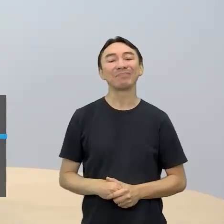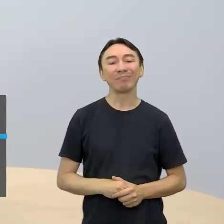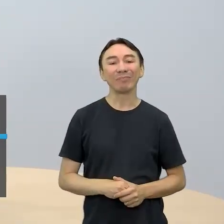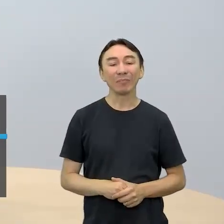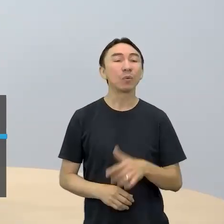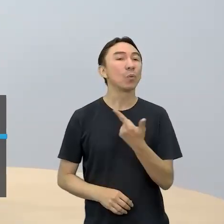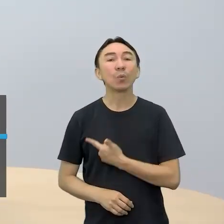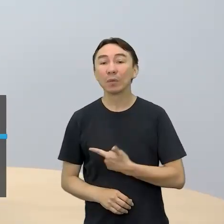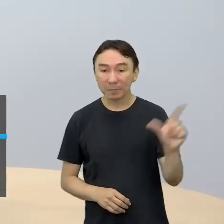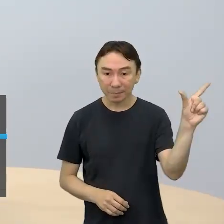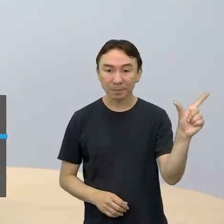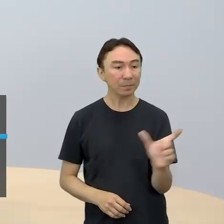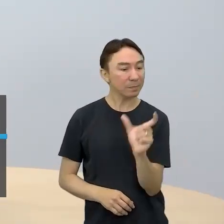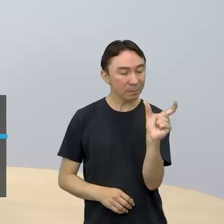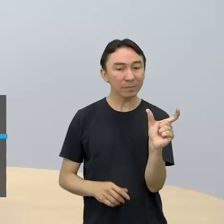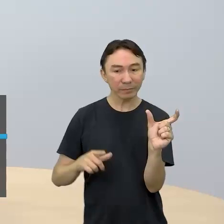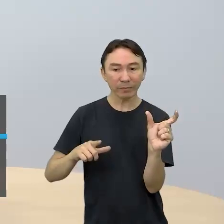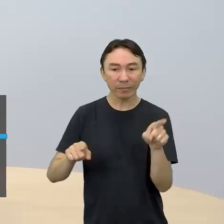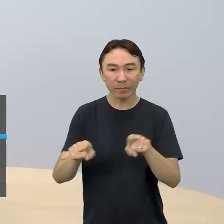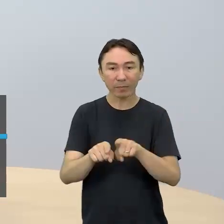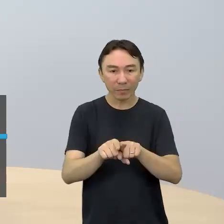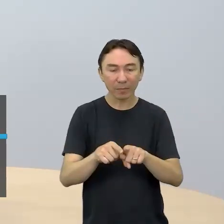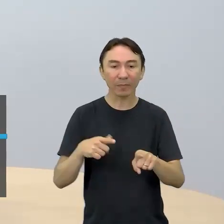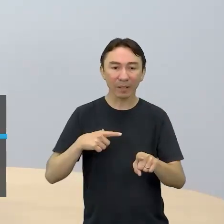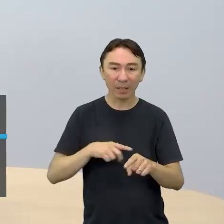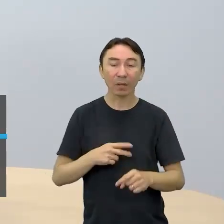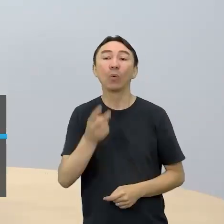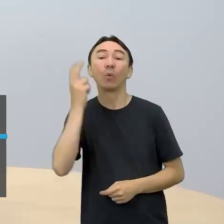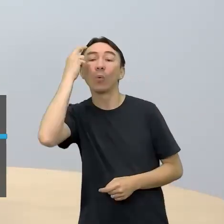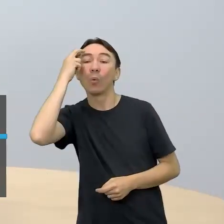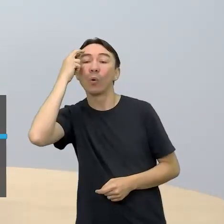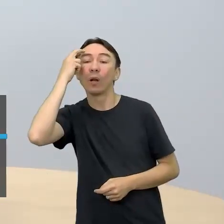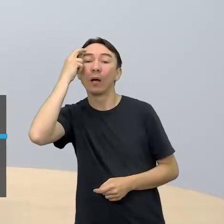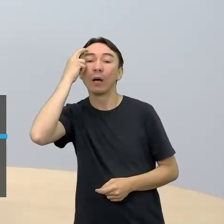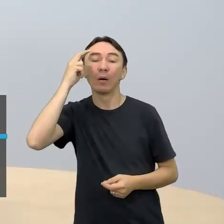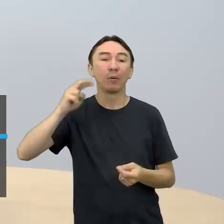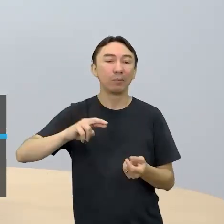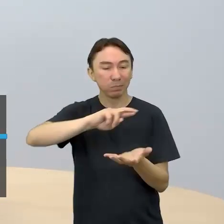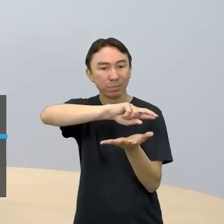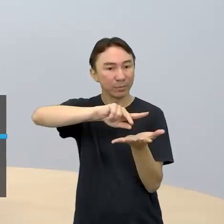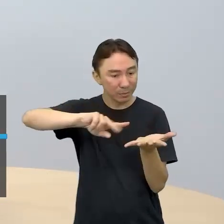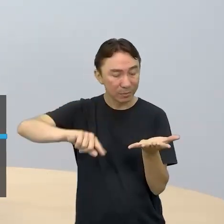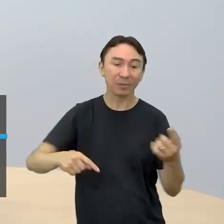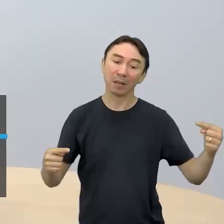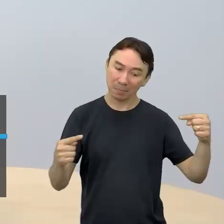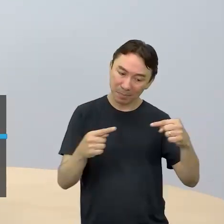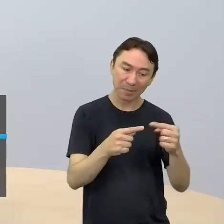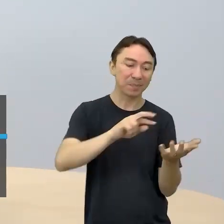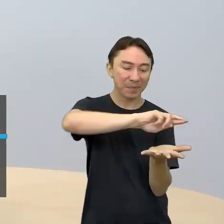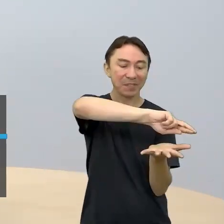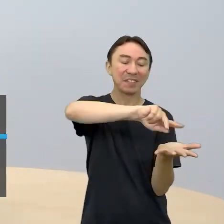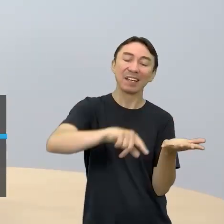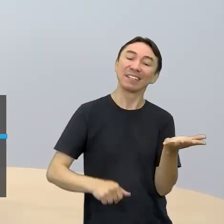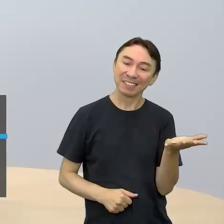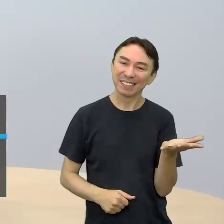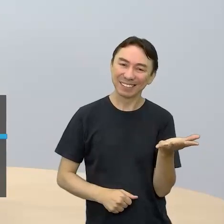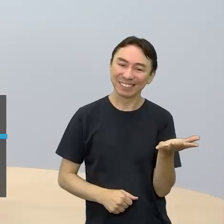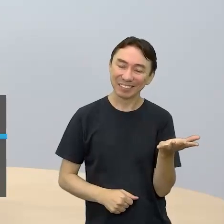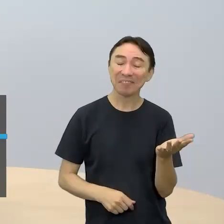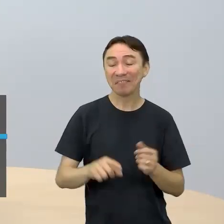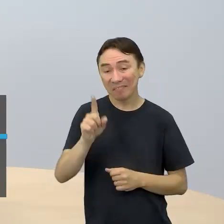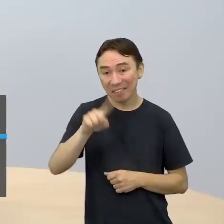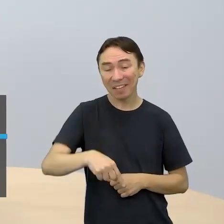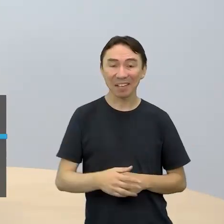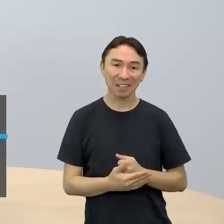outra palavra que apareceu aqui que é muito importante, que é o multiculturalismo, que tem a ver com diversidade, que o professor Tiago citou, que é justamente um dos